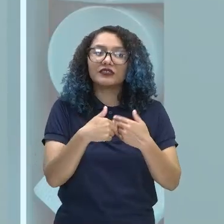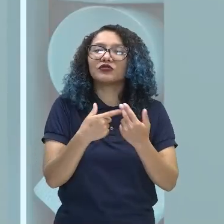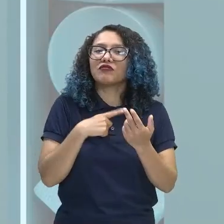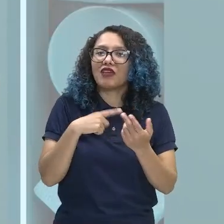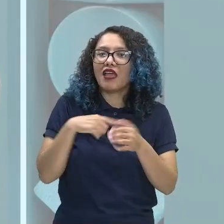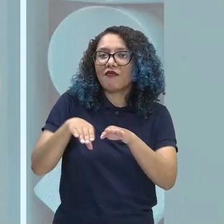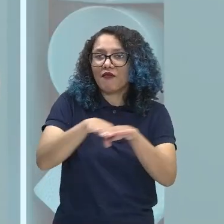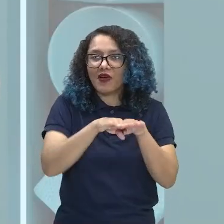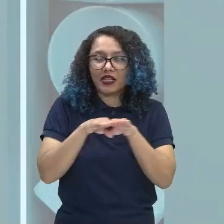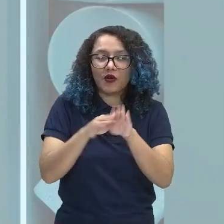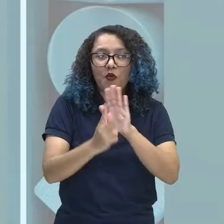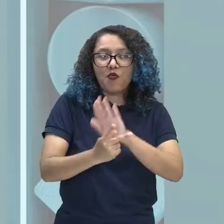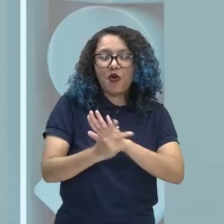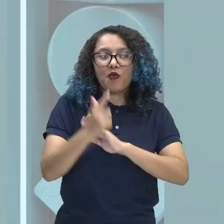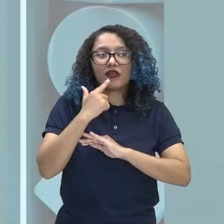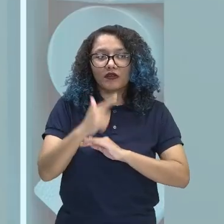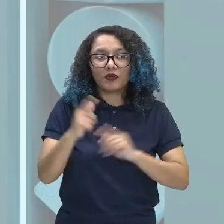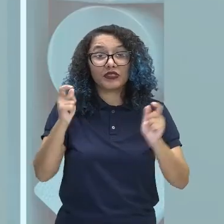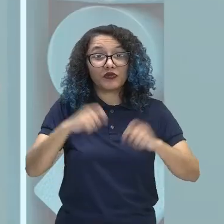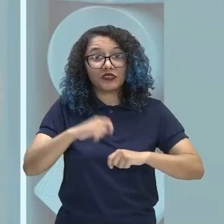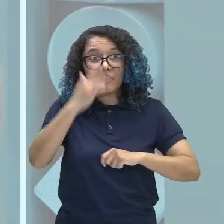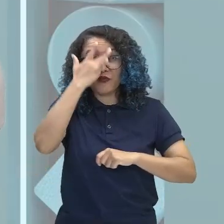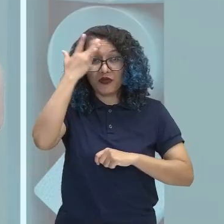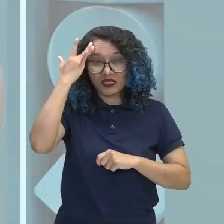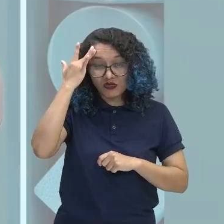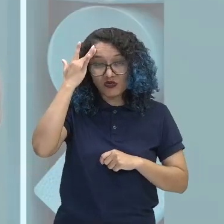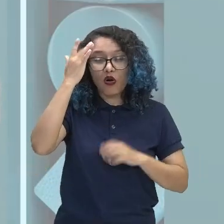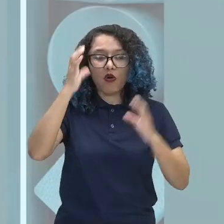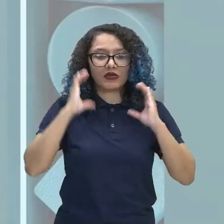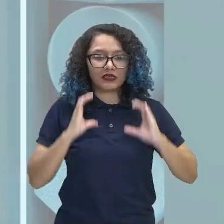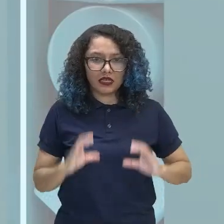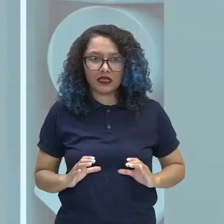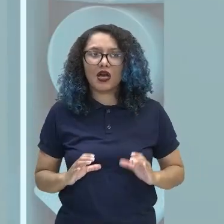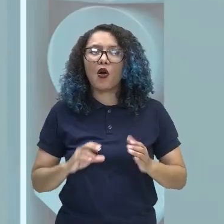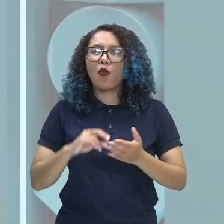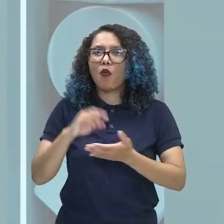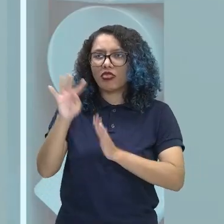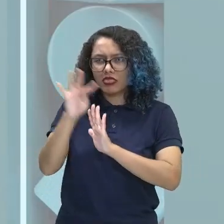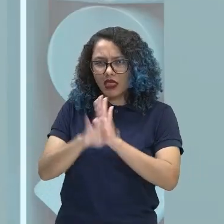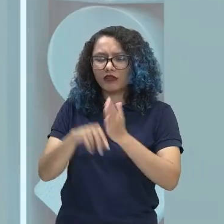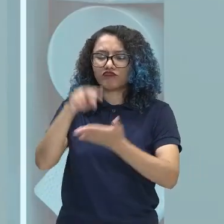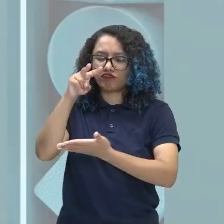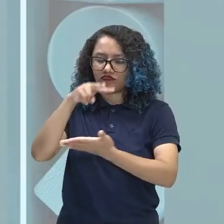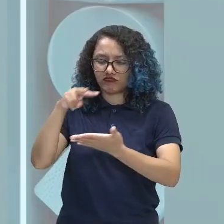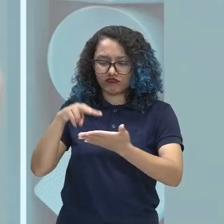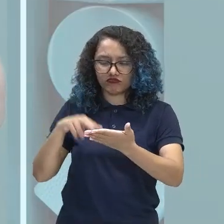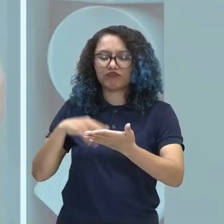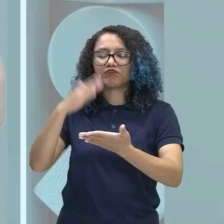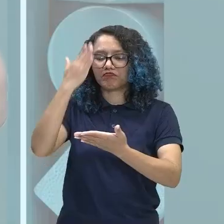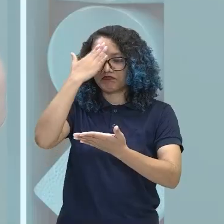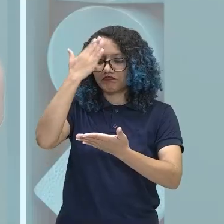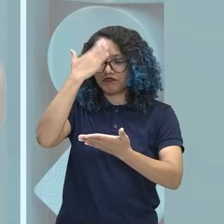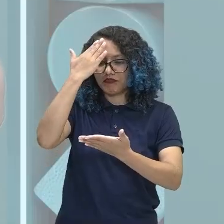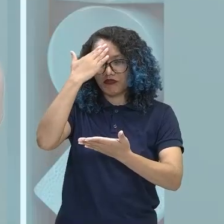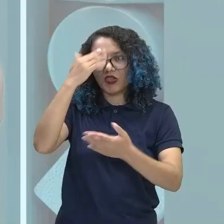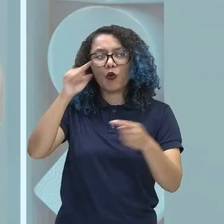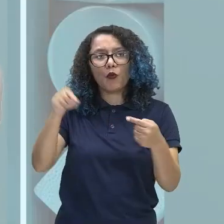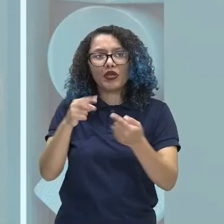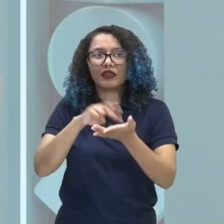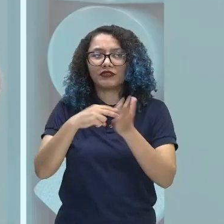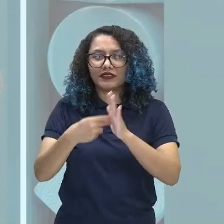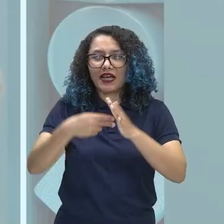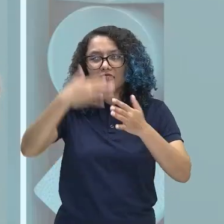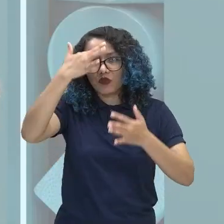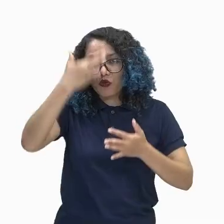justamente o cidadão, a pessoa comum, possa ler esse texto e fazer a interpretação adequada,